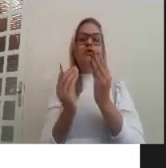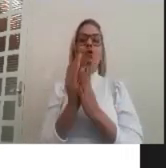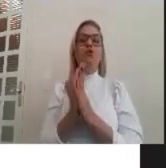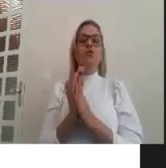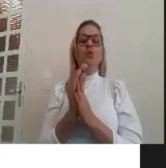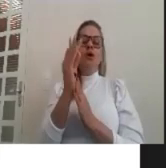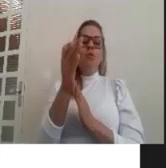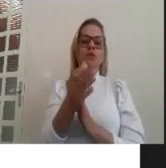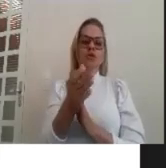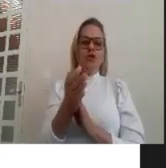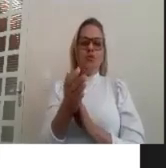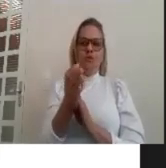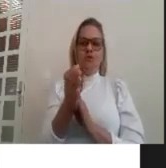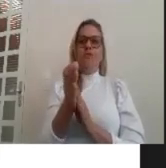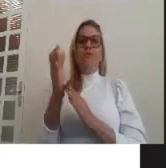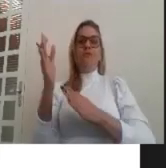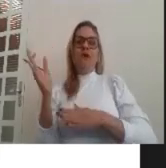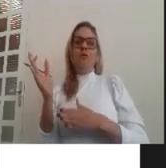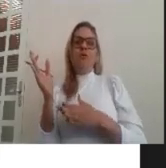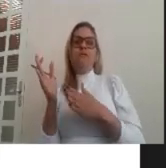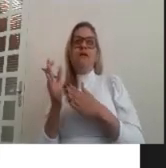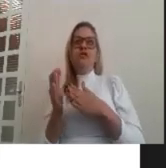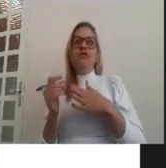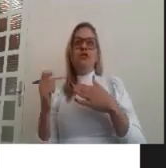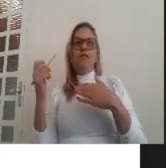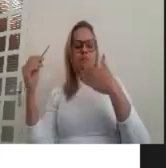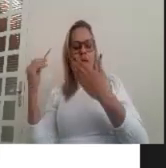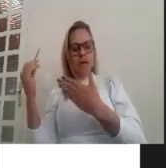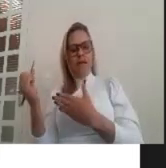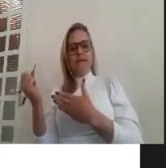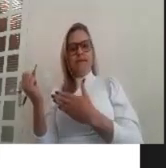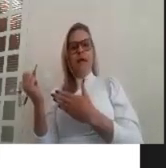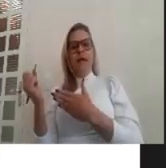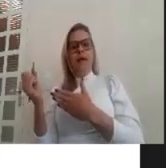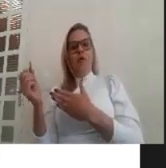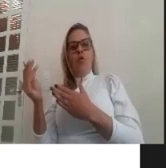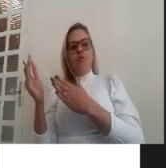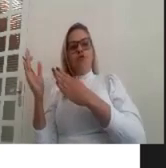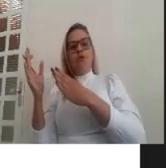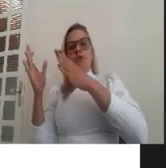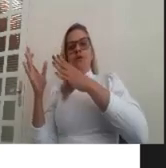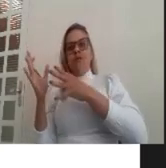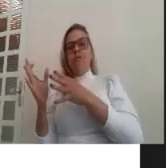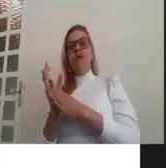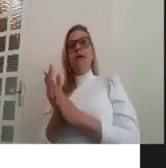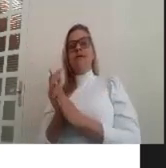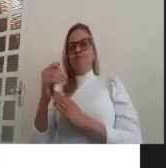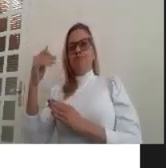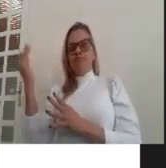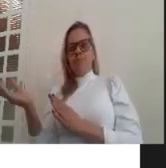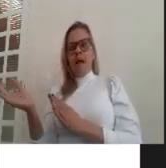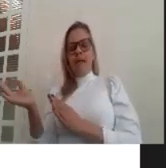o cachorro, tudo. Por isso que eu acho que o professor fala mesmo da importância da gente nas primeiras, né? Como profissional, nas